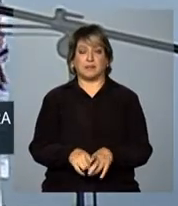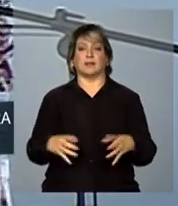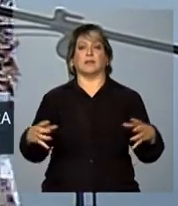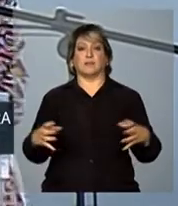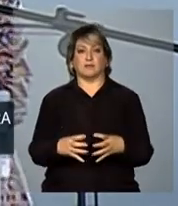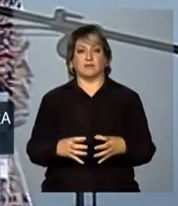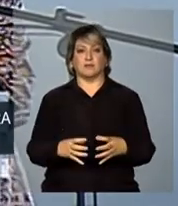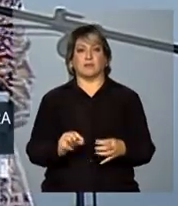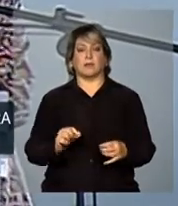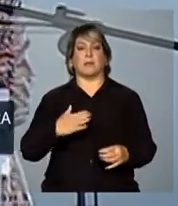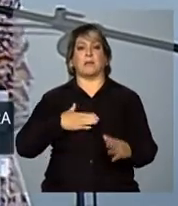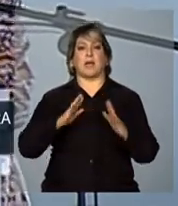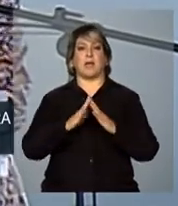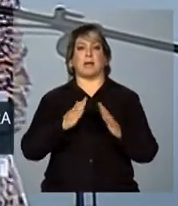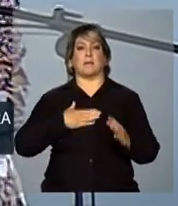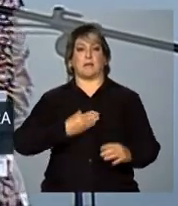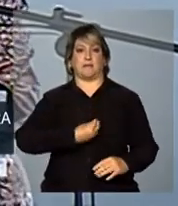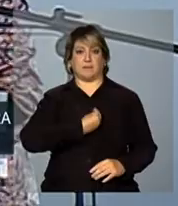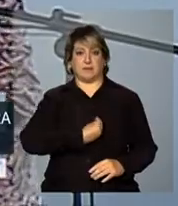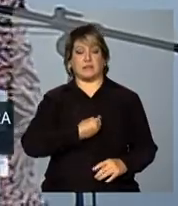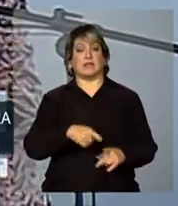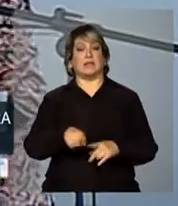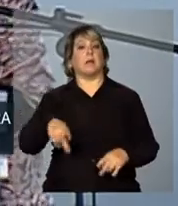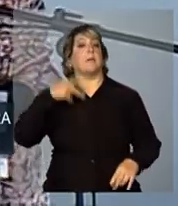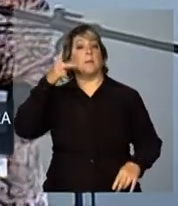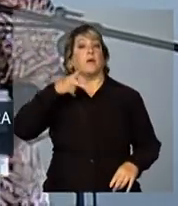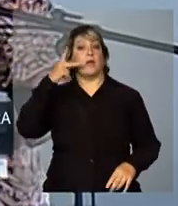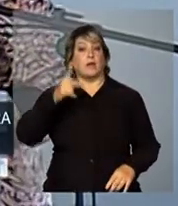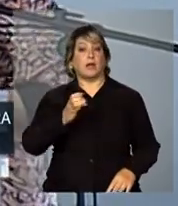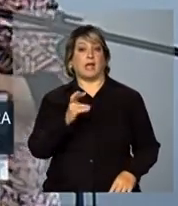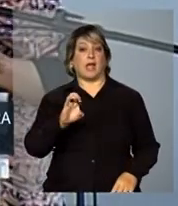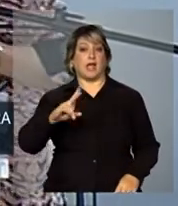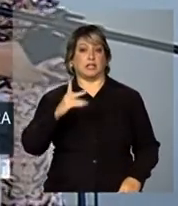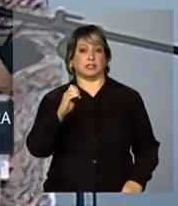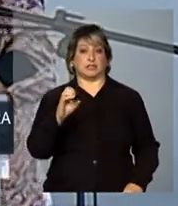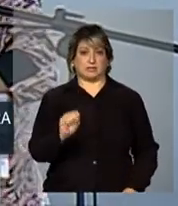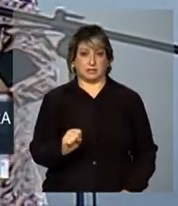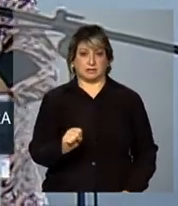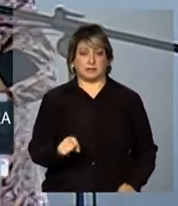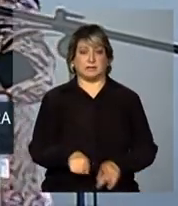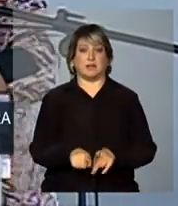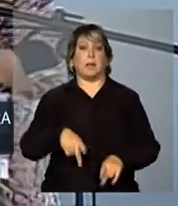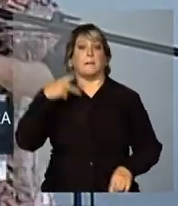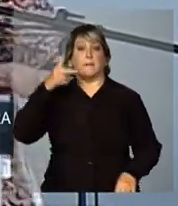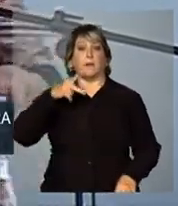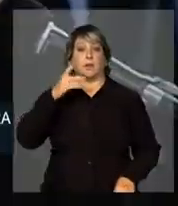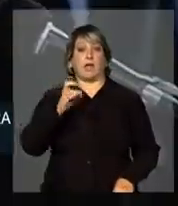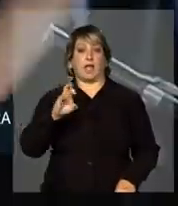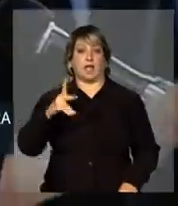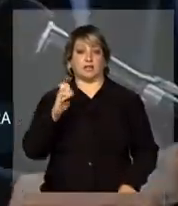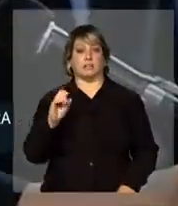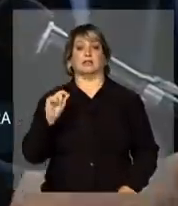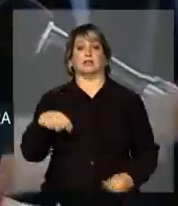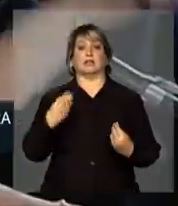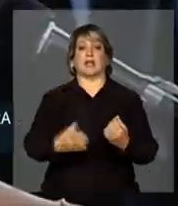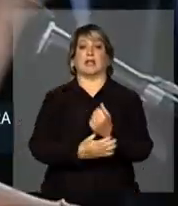torno do Minha Casa Minha Vida a política de creches. A política de creches é